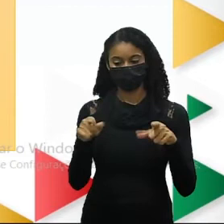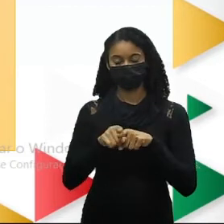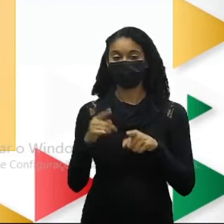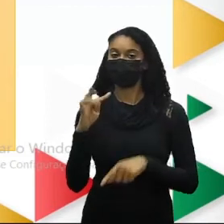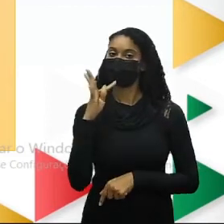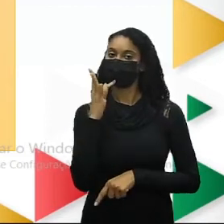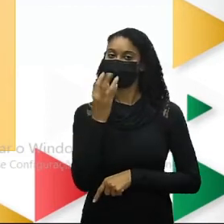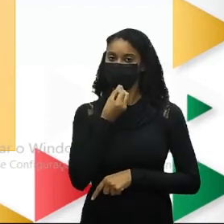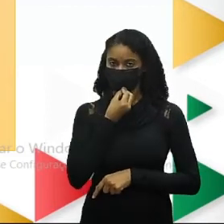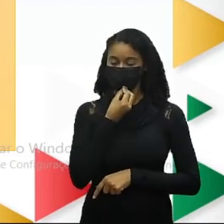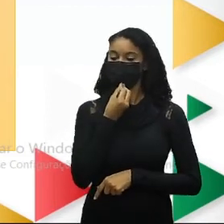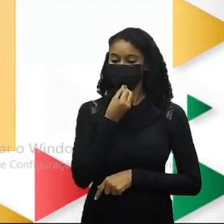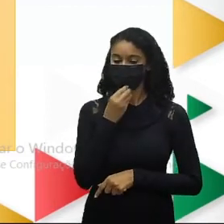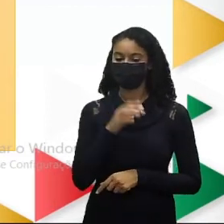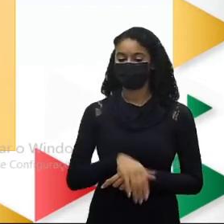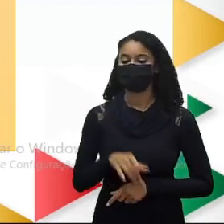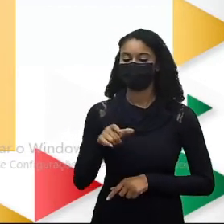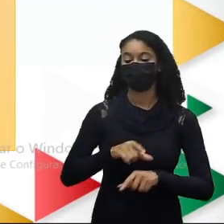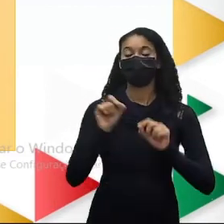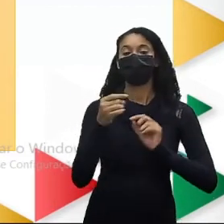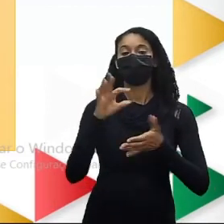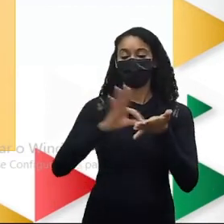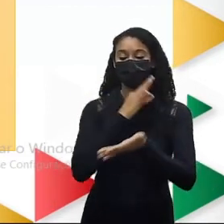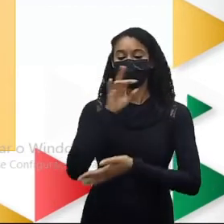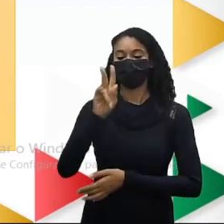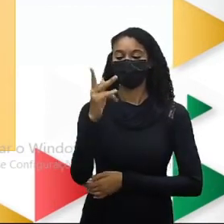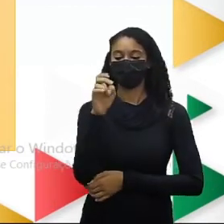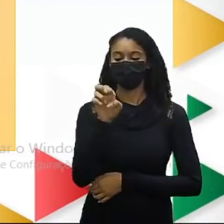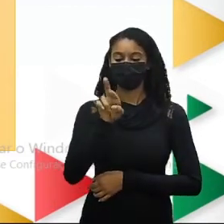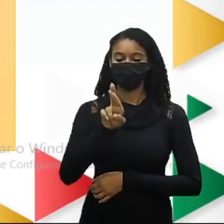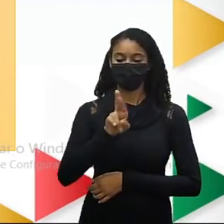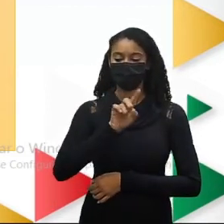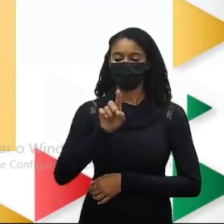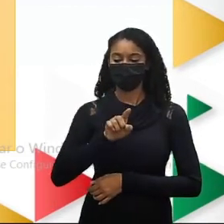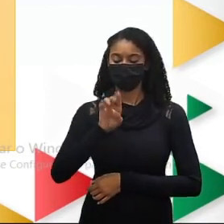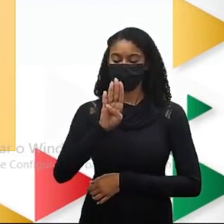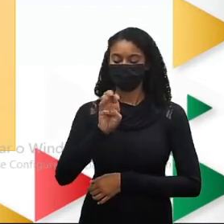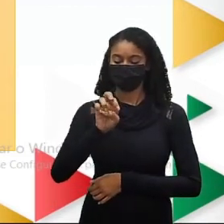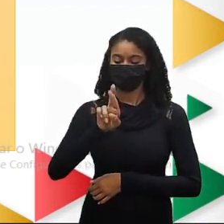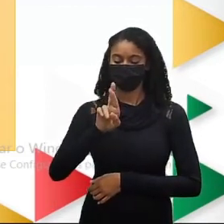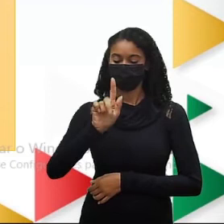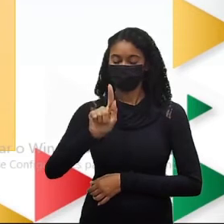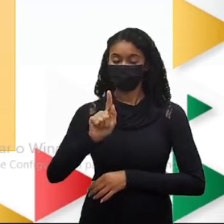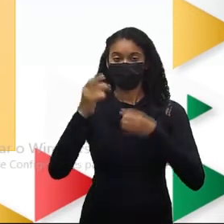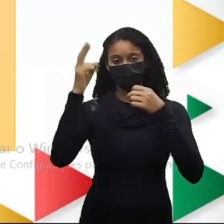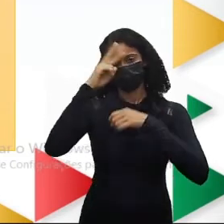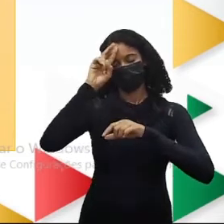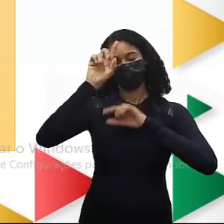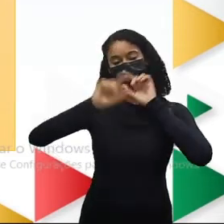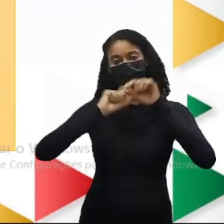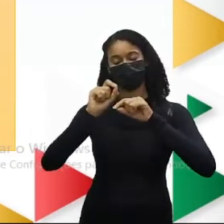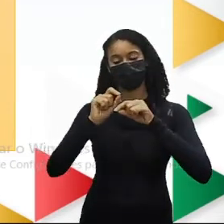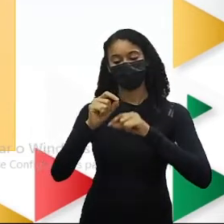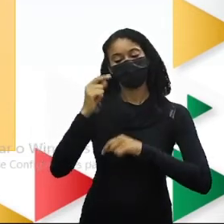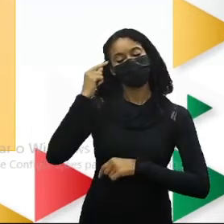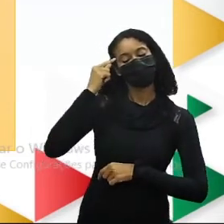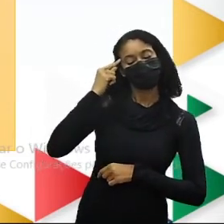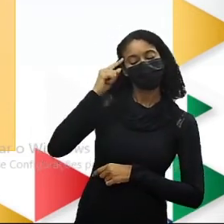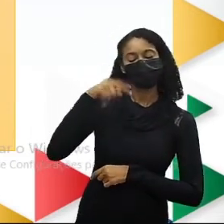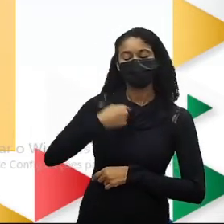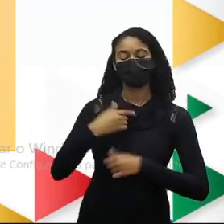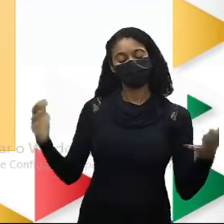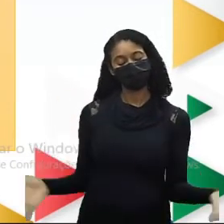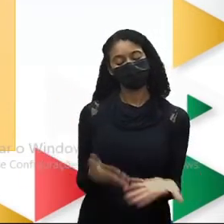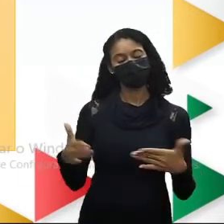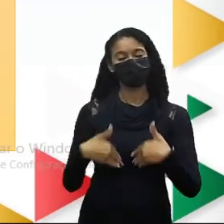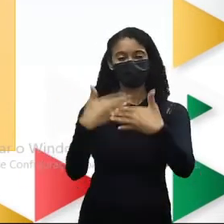reconhecimento. Eisenberg, lembrando sempre que a reflexão é justamente para nos motivar a